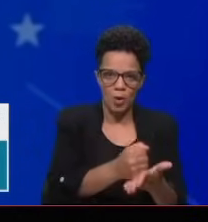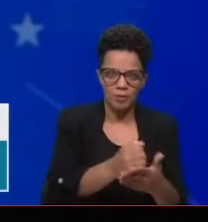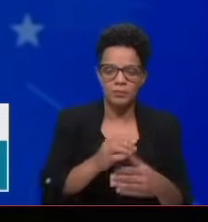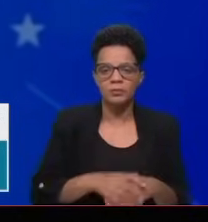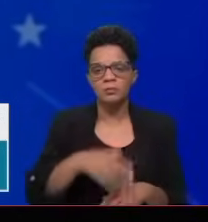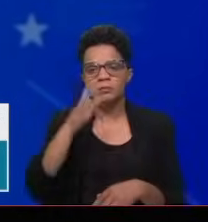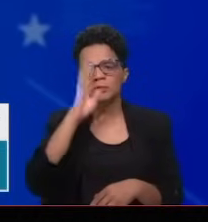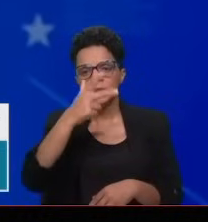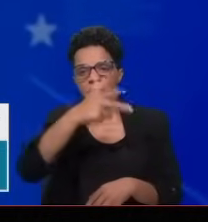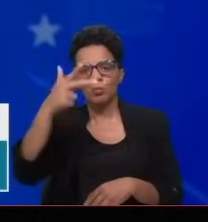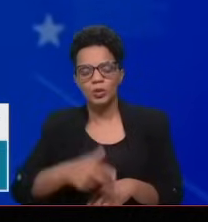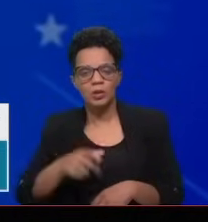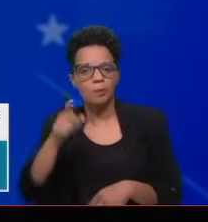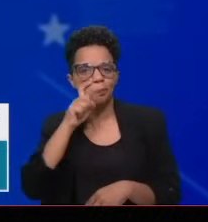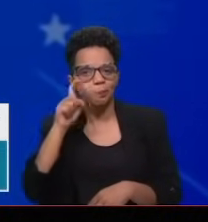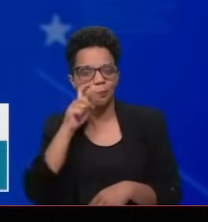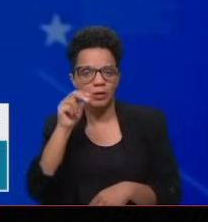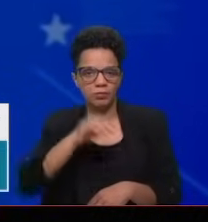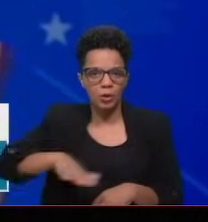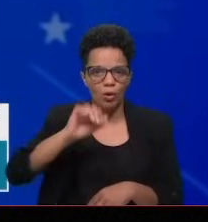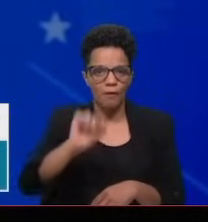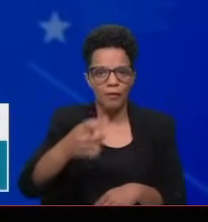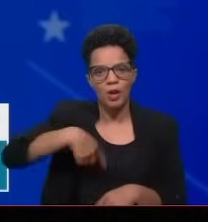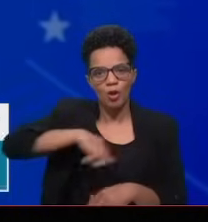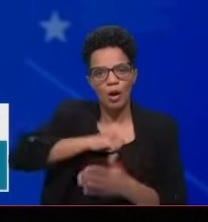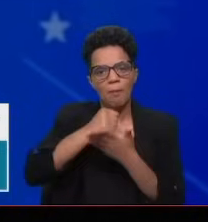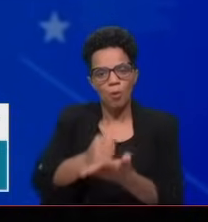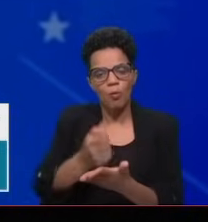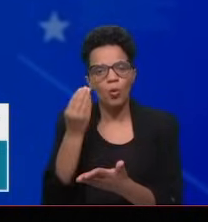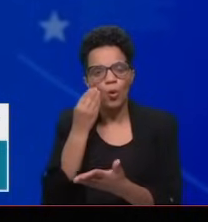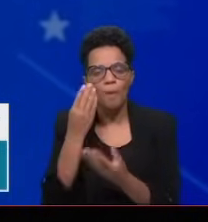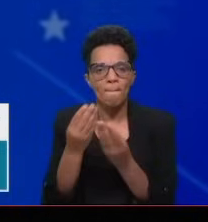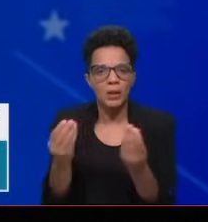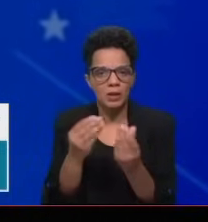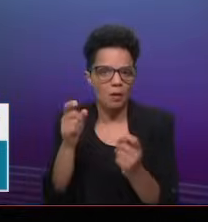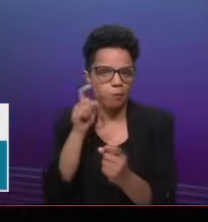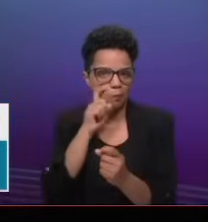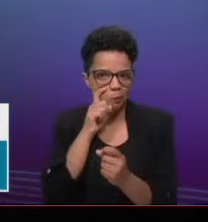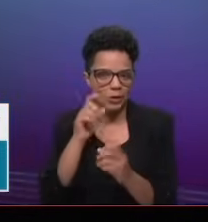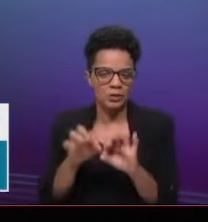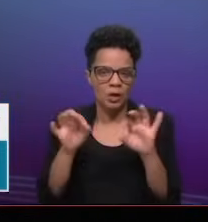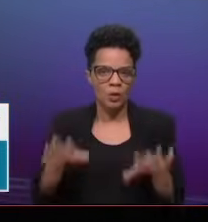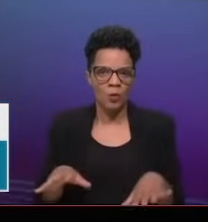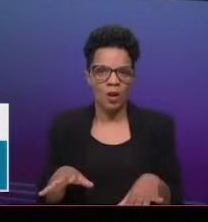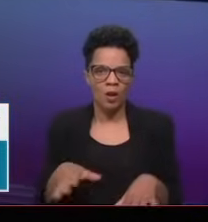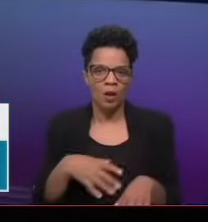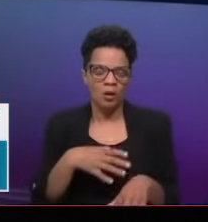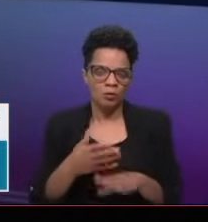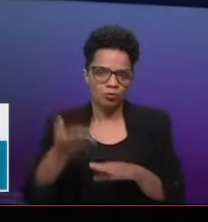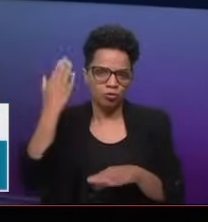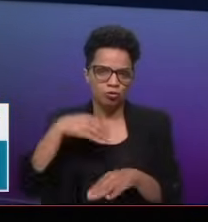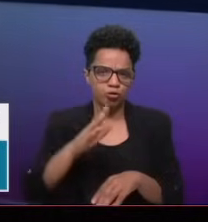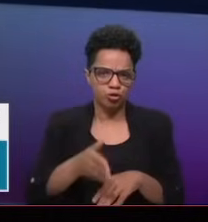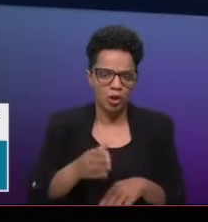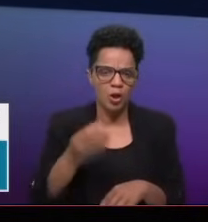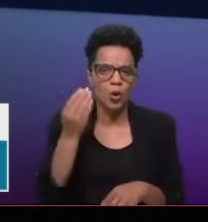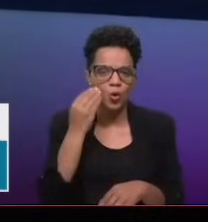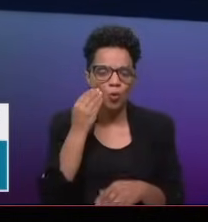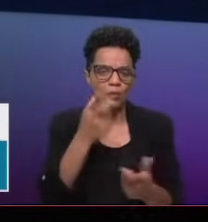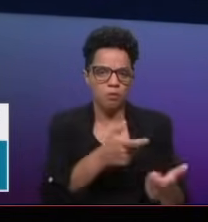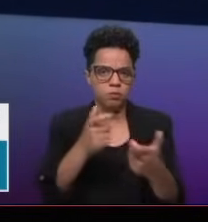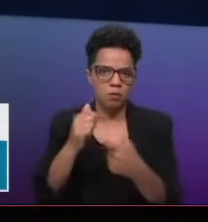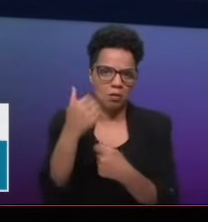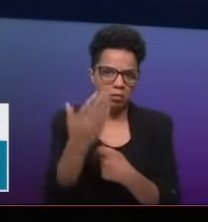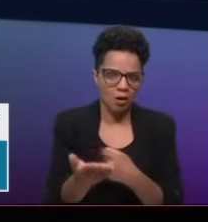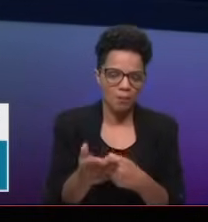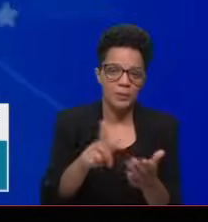integralmente o seu território também apoiaremos com material de defesa tal como como como já fizemos no passado através de entrega de armas de